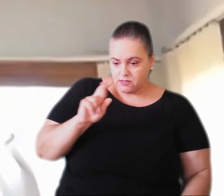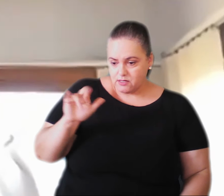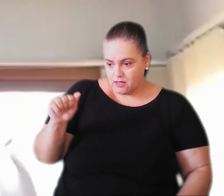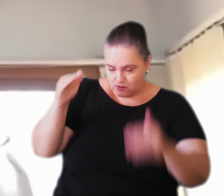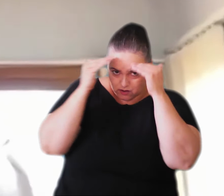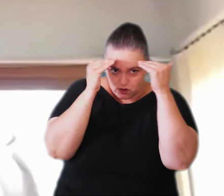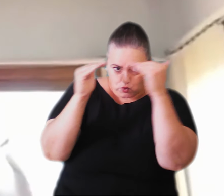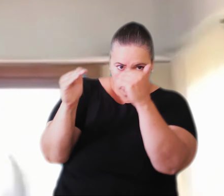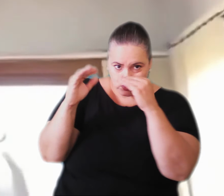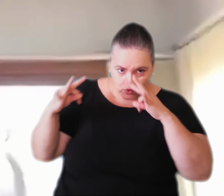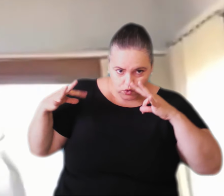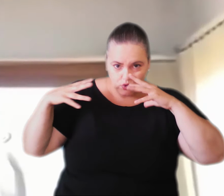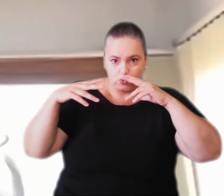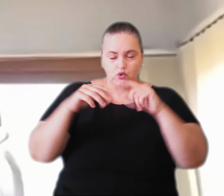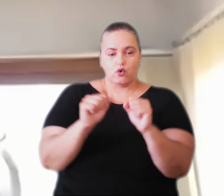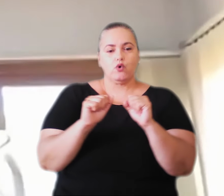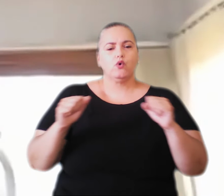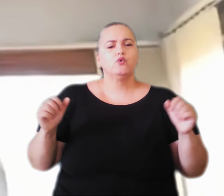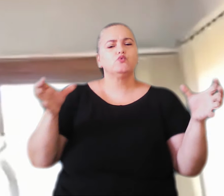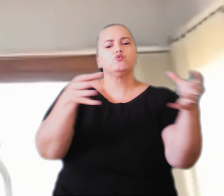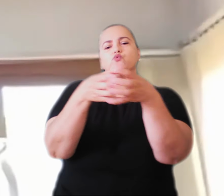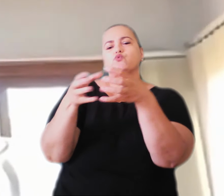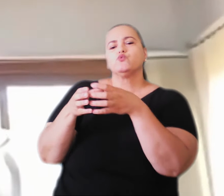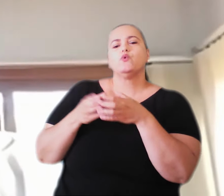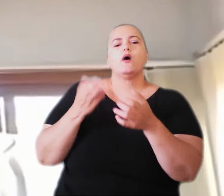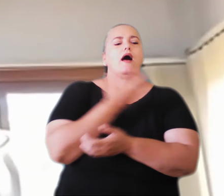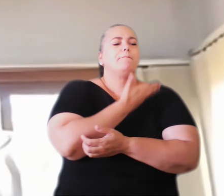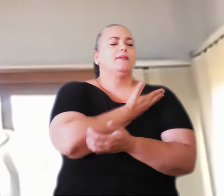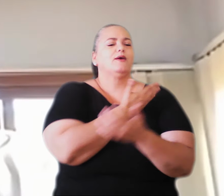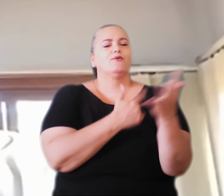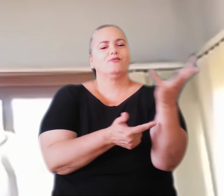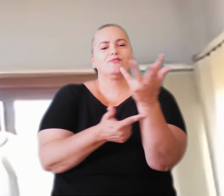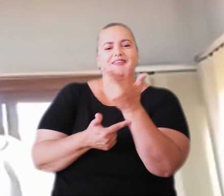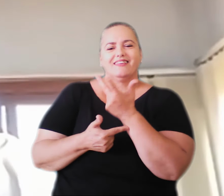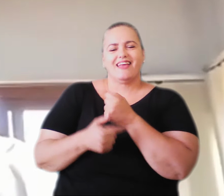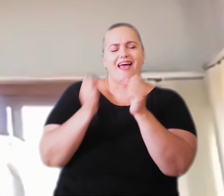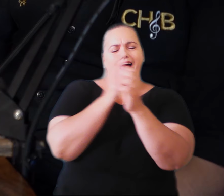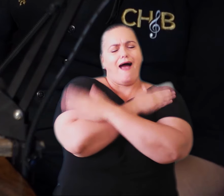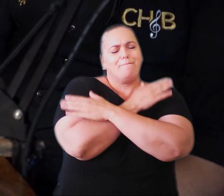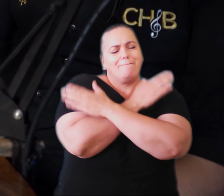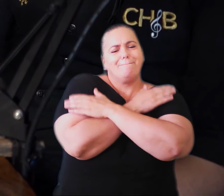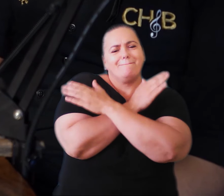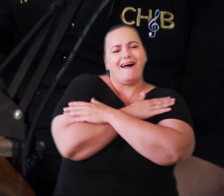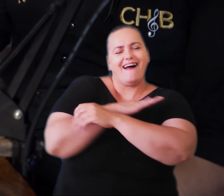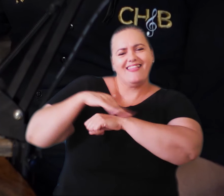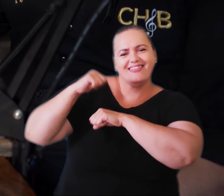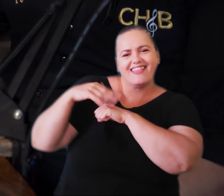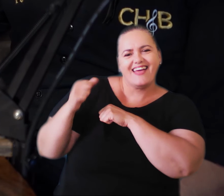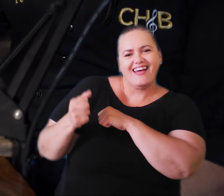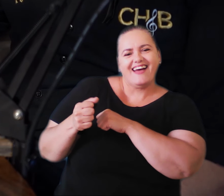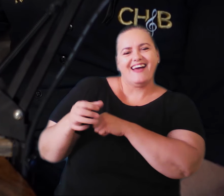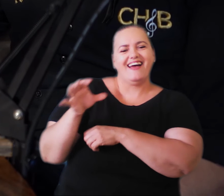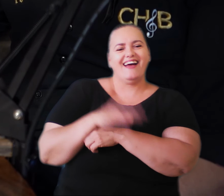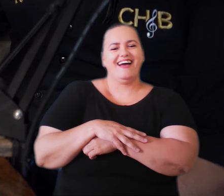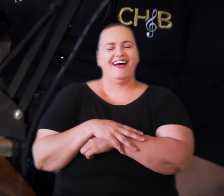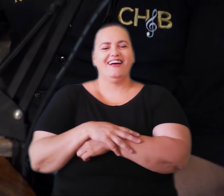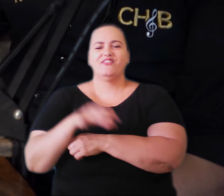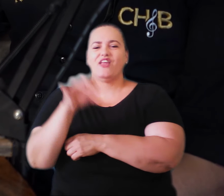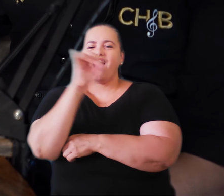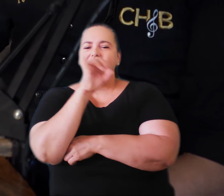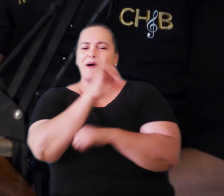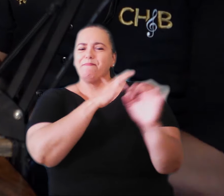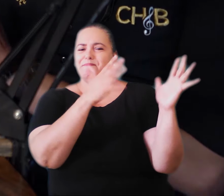os serranos respeitam e querem bem a Chiquito e Bordoneio e seus grandes artistas. Forte um grande abraço ao Alexandre. Muito